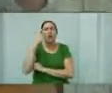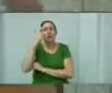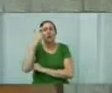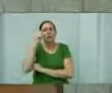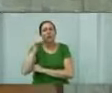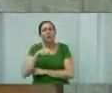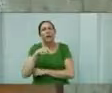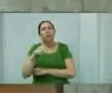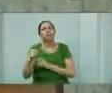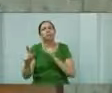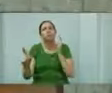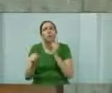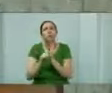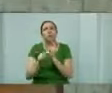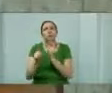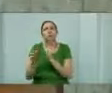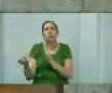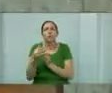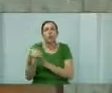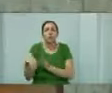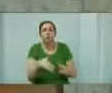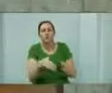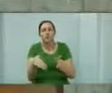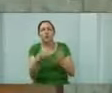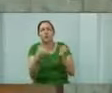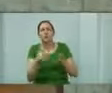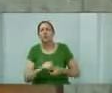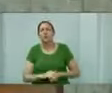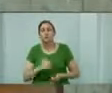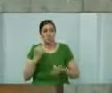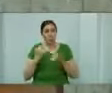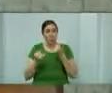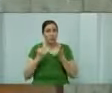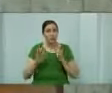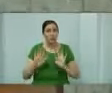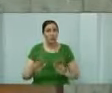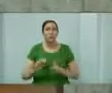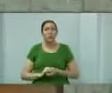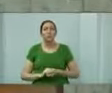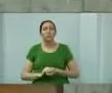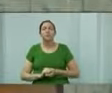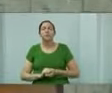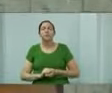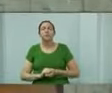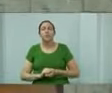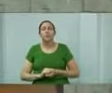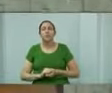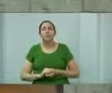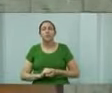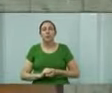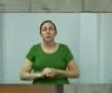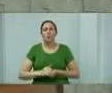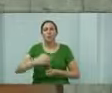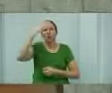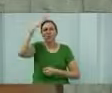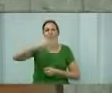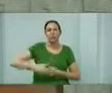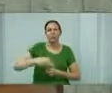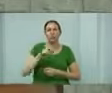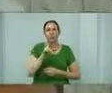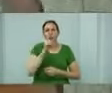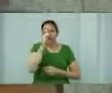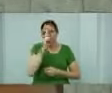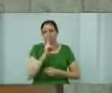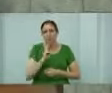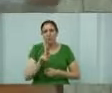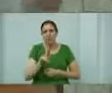novas alternativas. Por exemplo, ali no entroncamento, vou pegar um caso bem específico, ali no entroncamento da URI, qual é a saída? Qual é